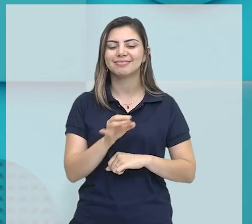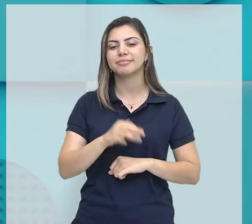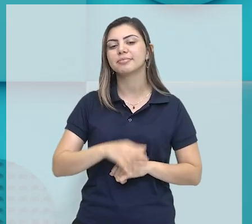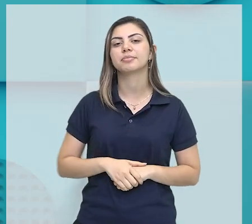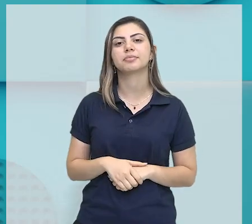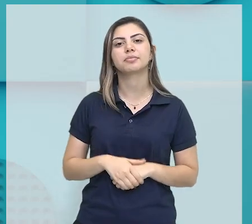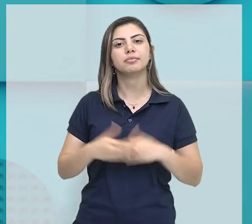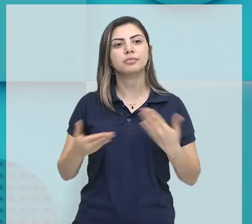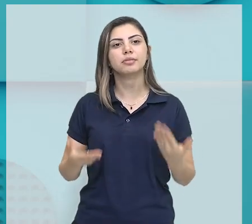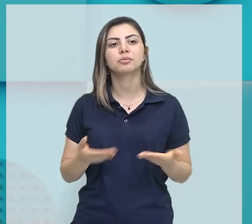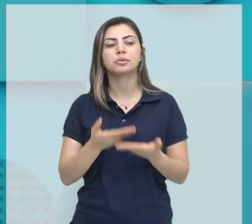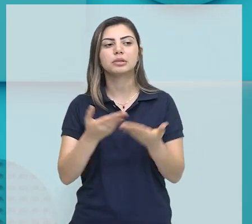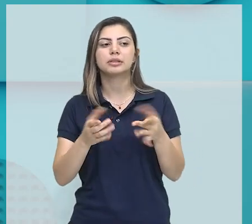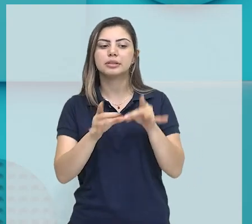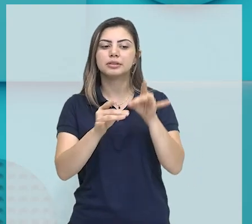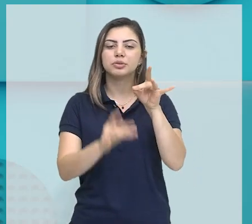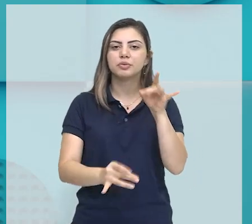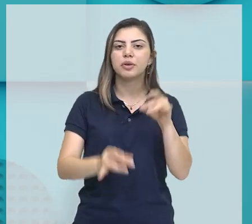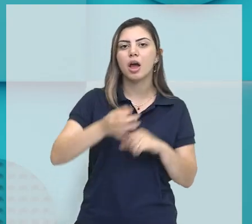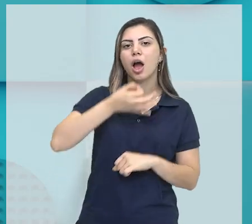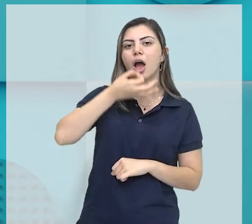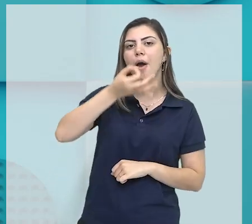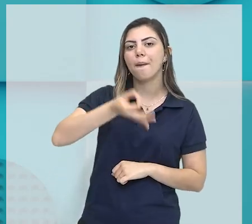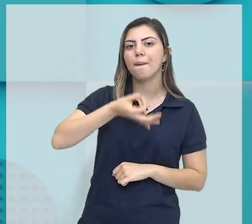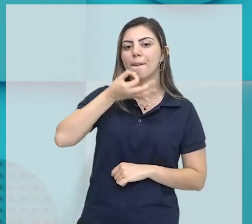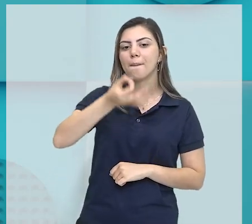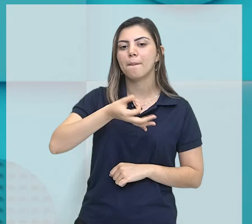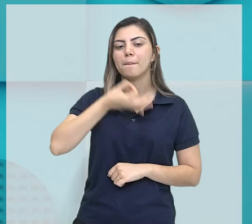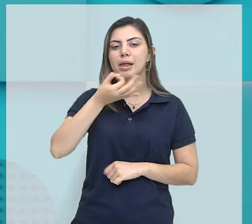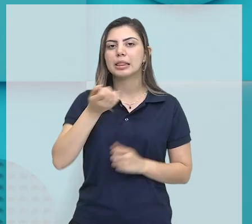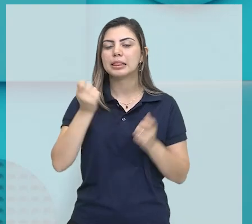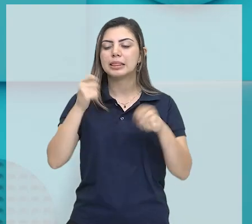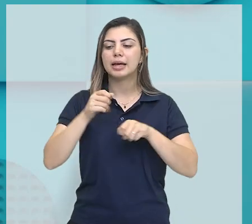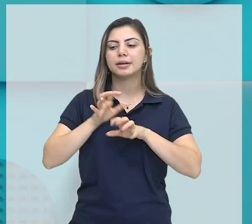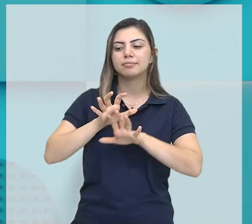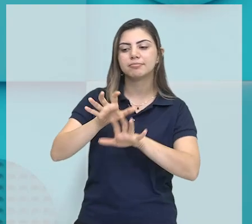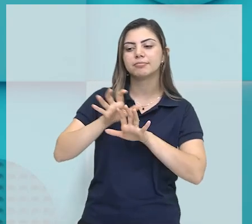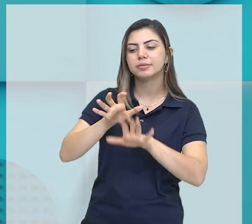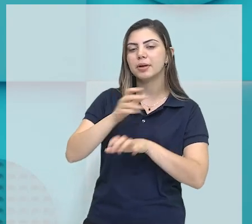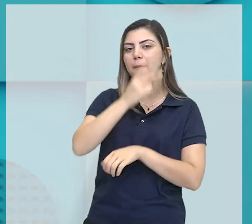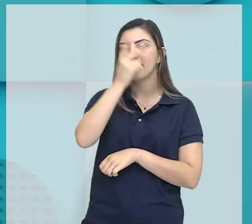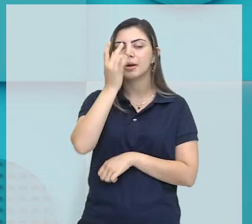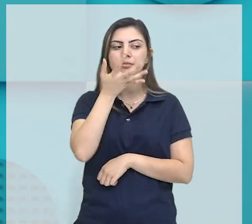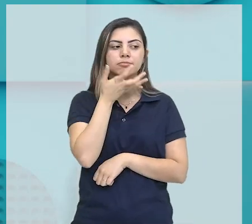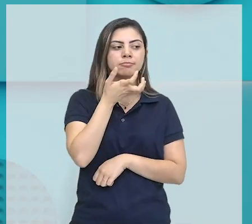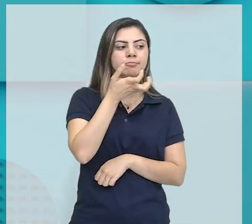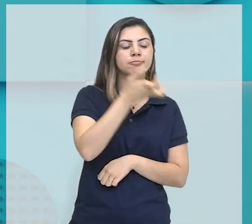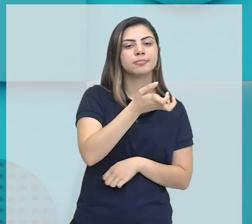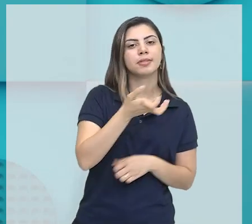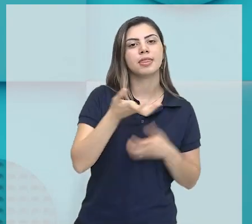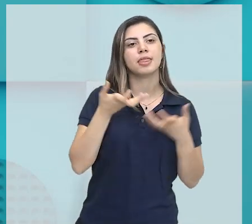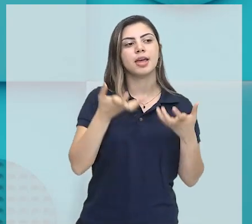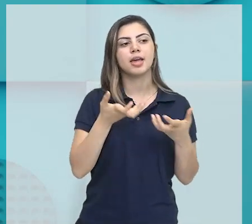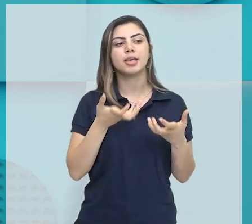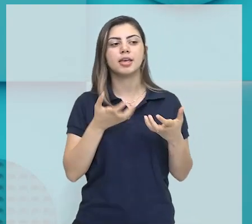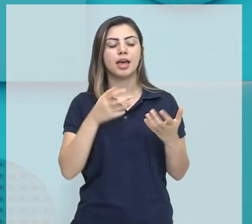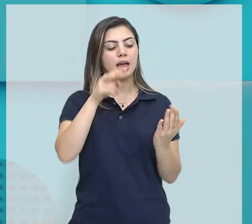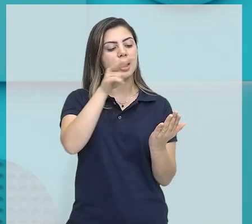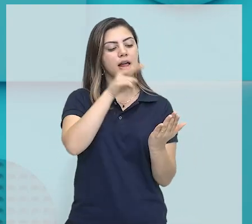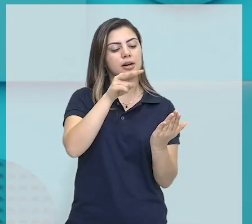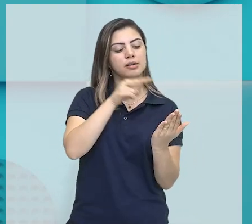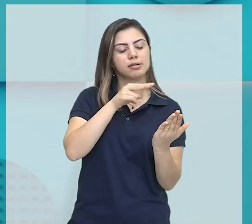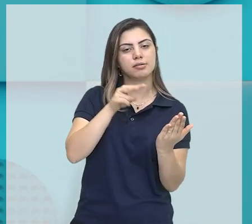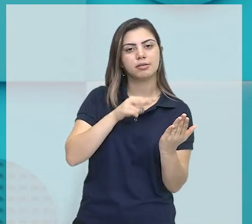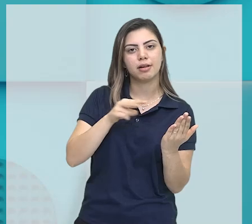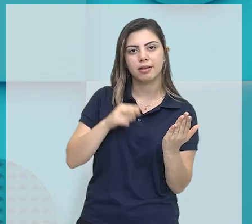né? Vai argumentar, vai querer persuadir o leitor a querer, né, fazer a leitura do